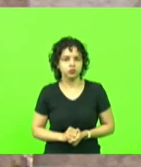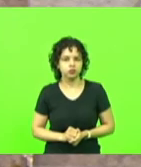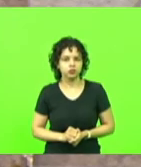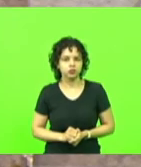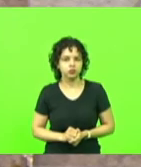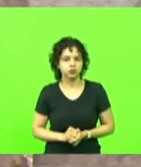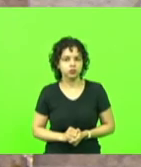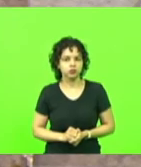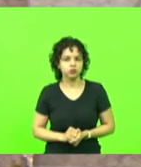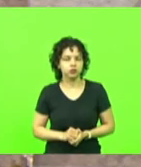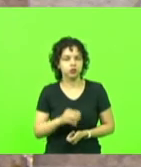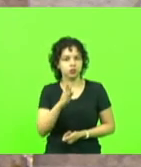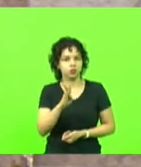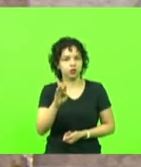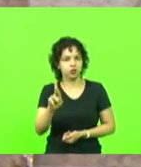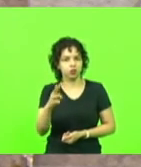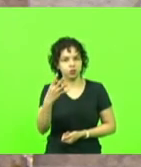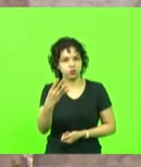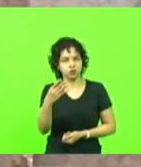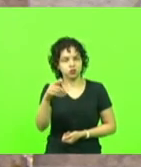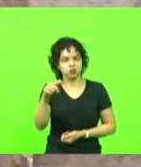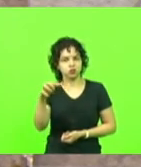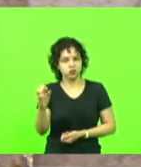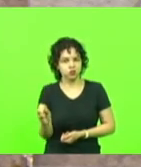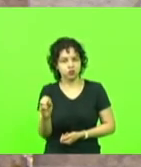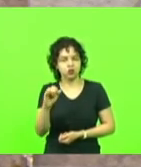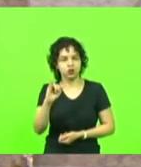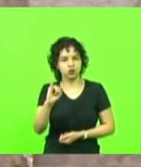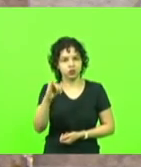a BR-470, que une Indaial